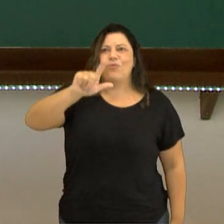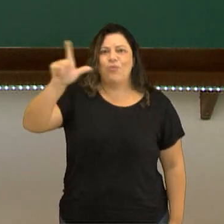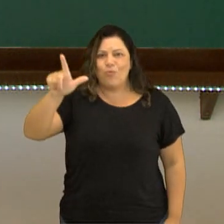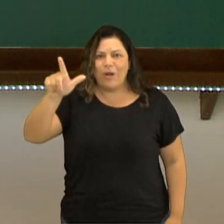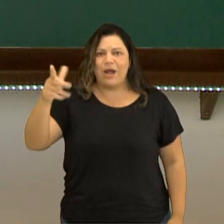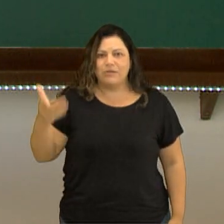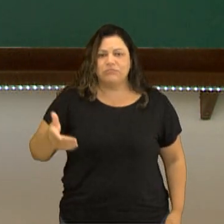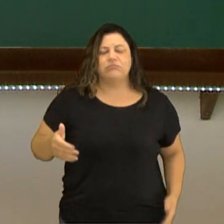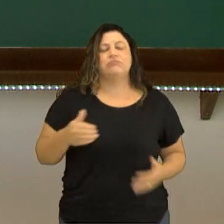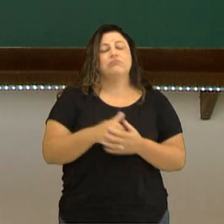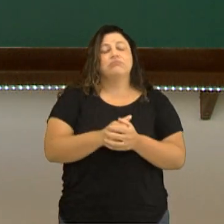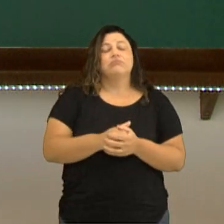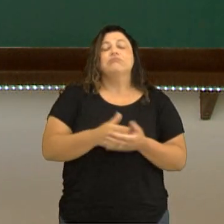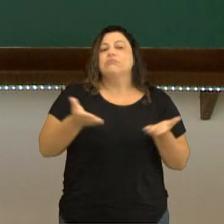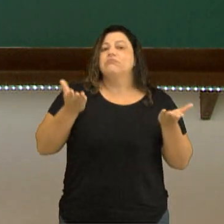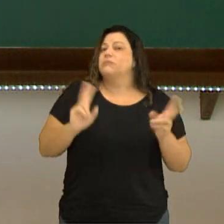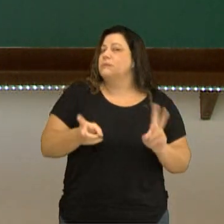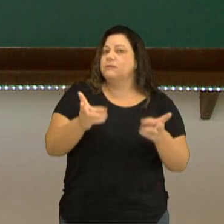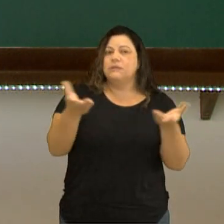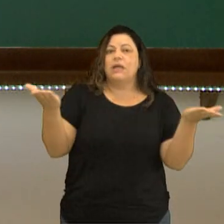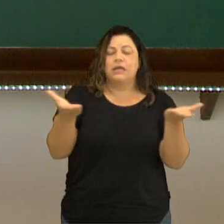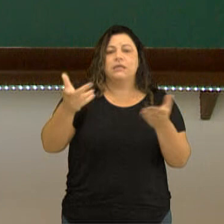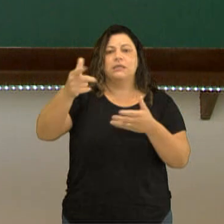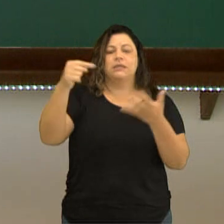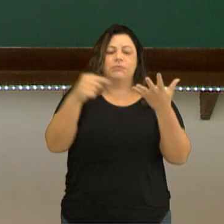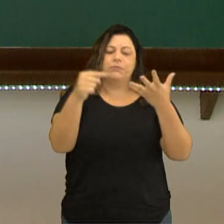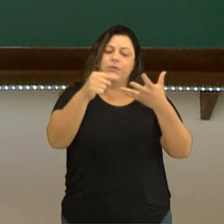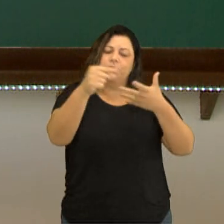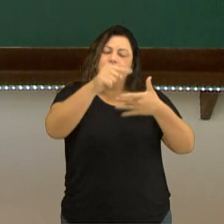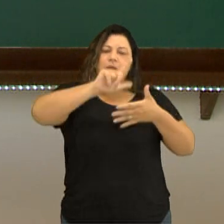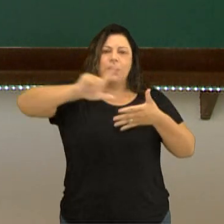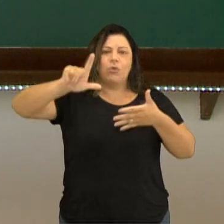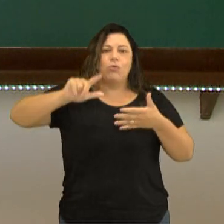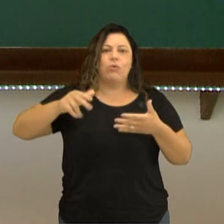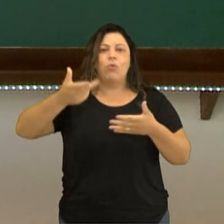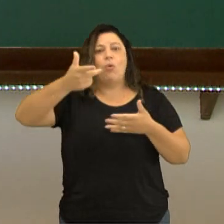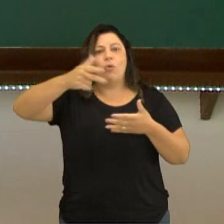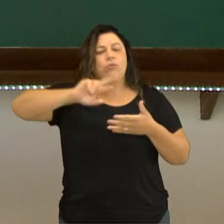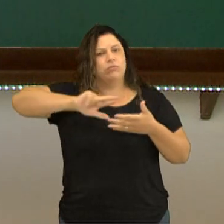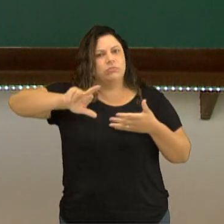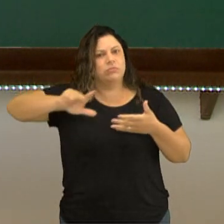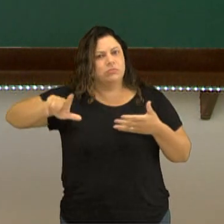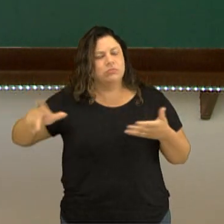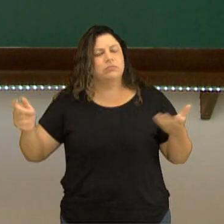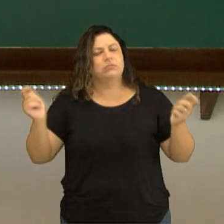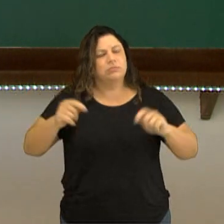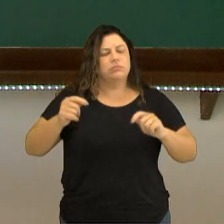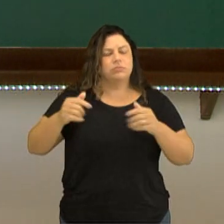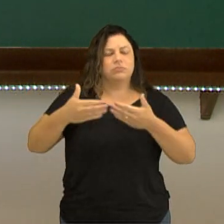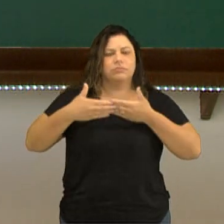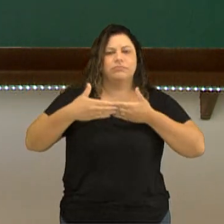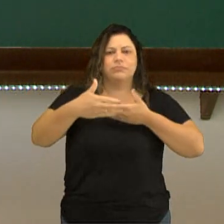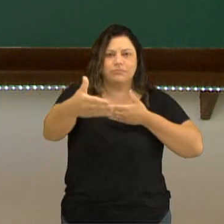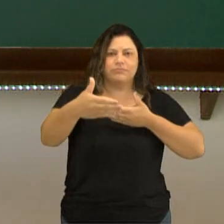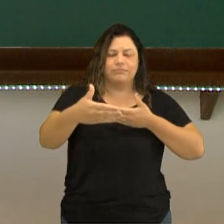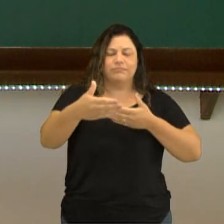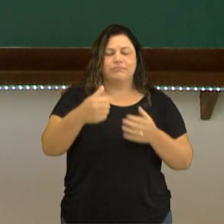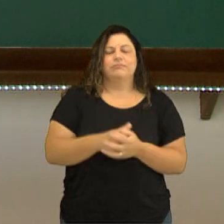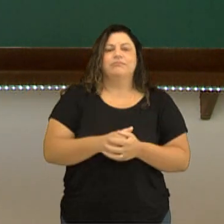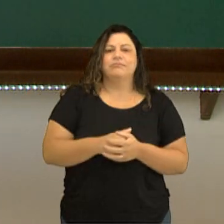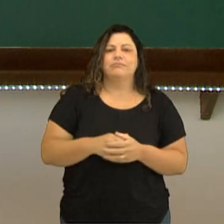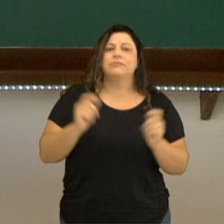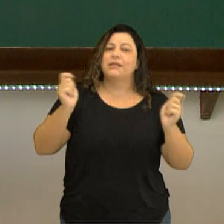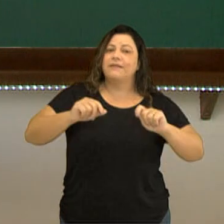E ainda, você pode usar outros elementos de conexão que veremos na sequência aí, através de um